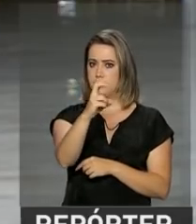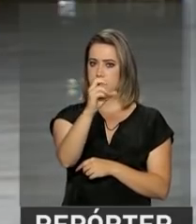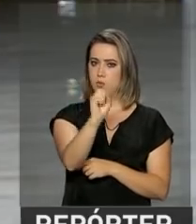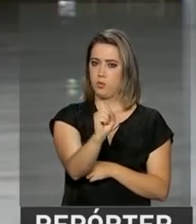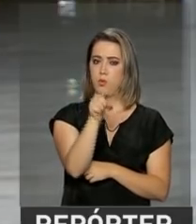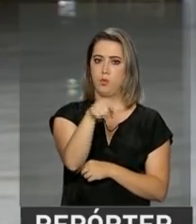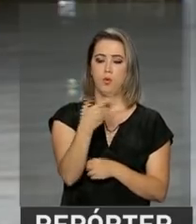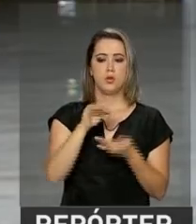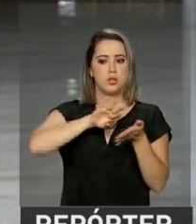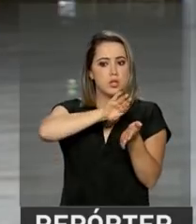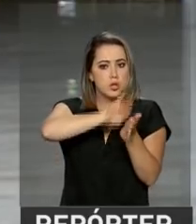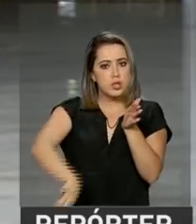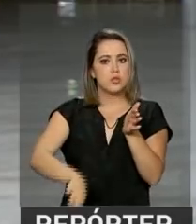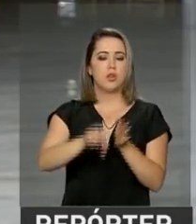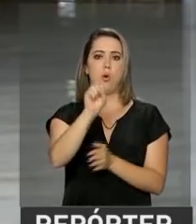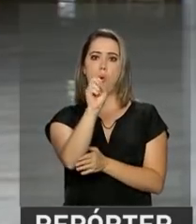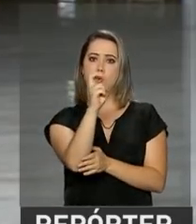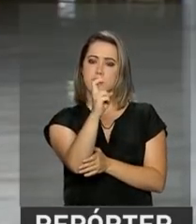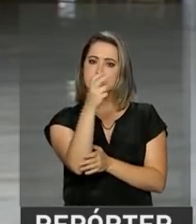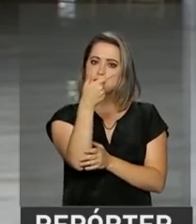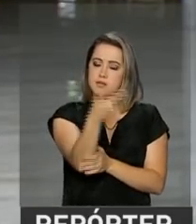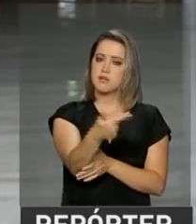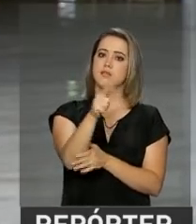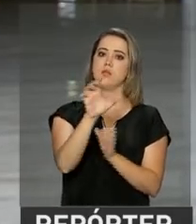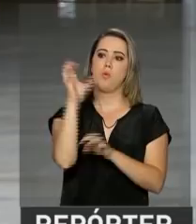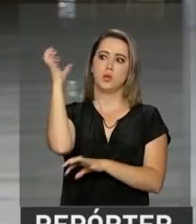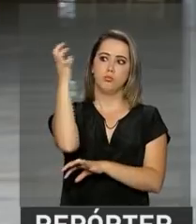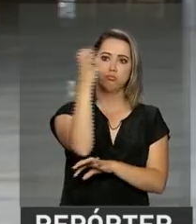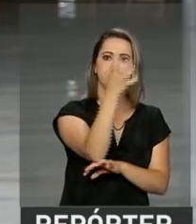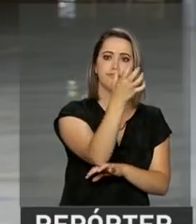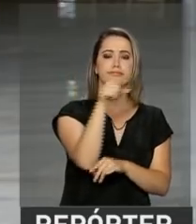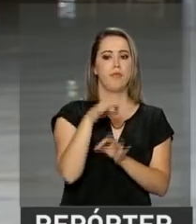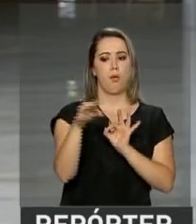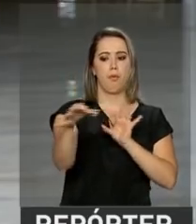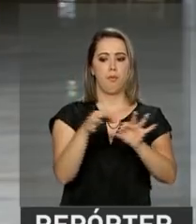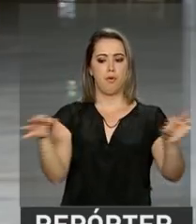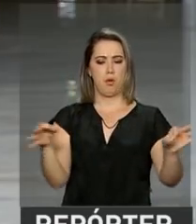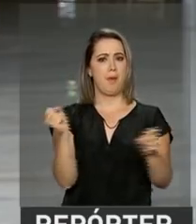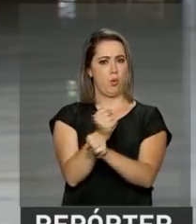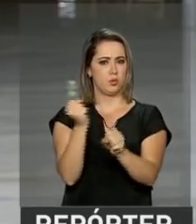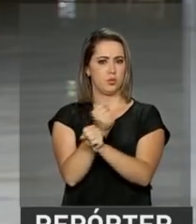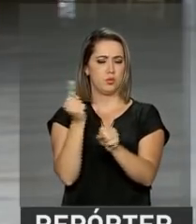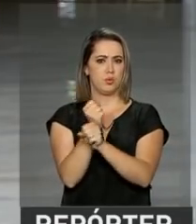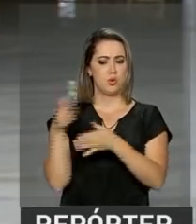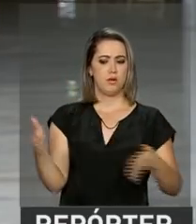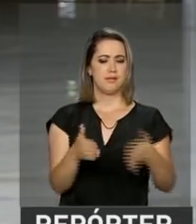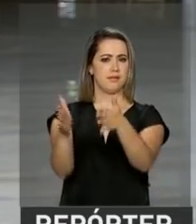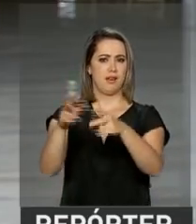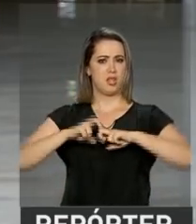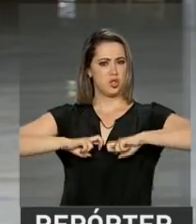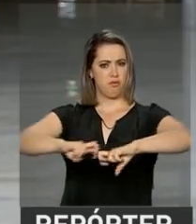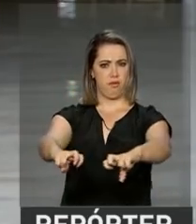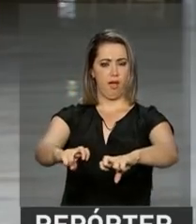excluiria 852 hectares do Parque Nacional do Jamanchim para que pudesse ser construída uma estrada de